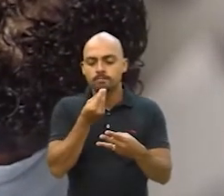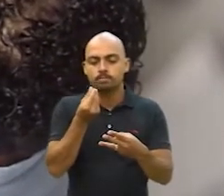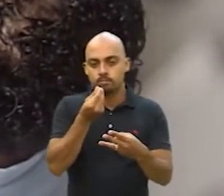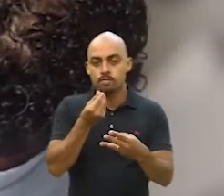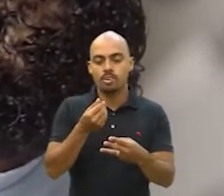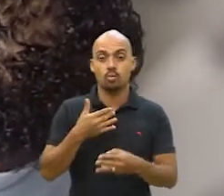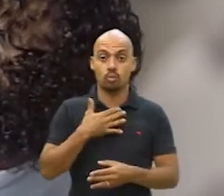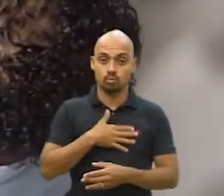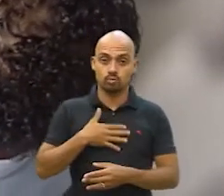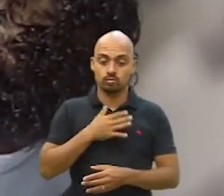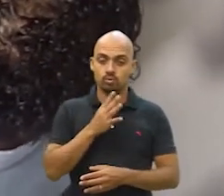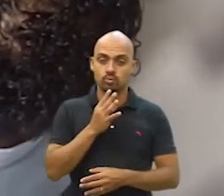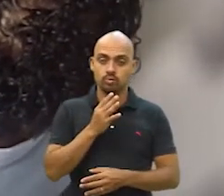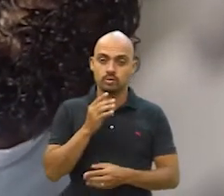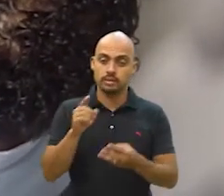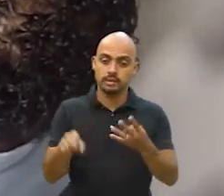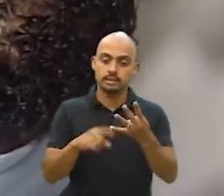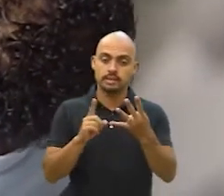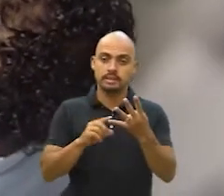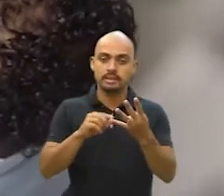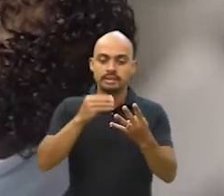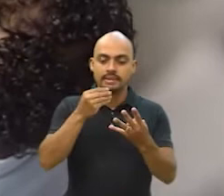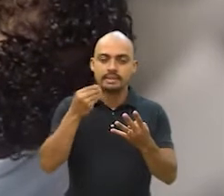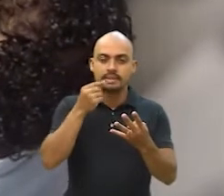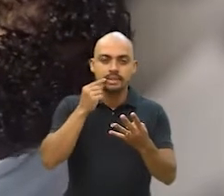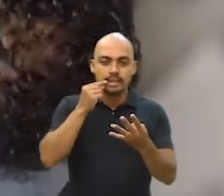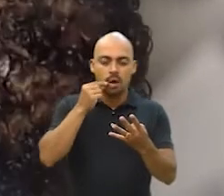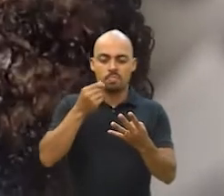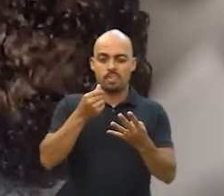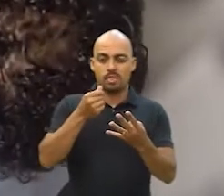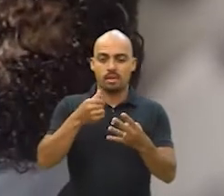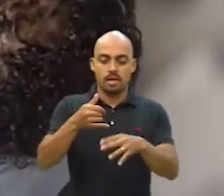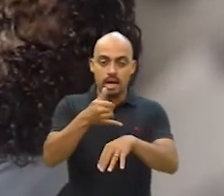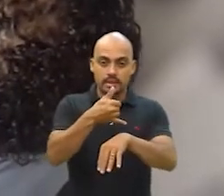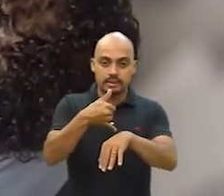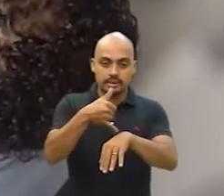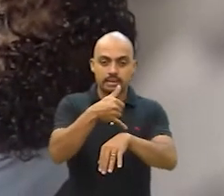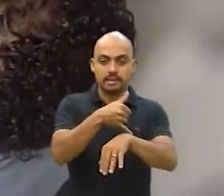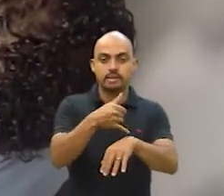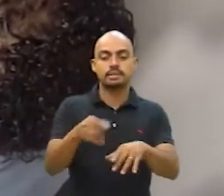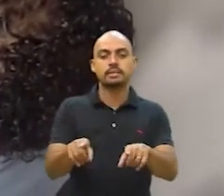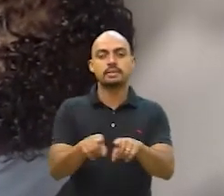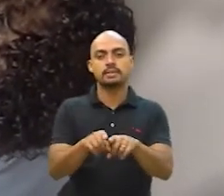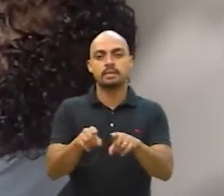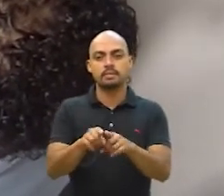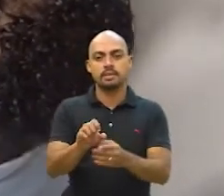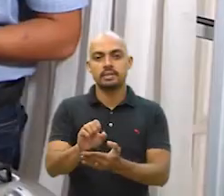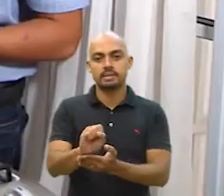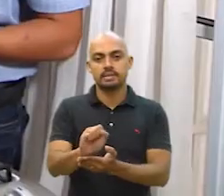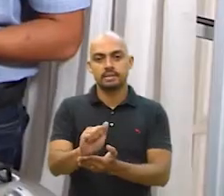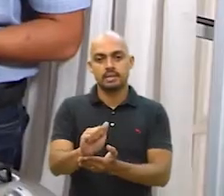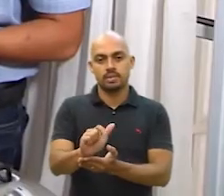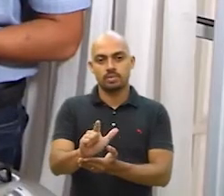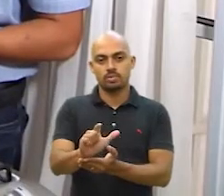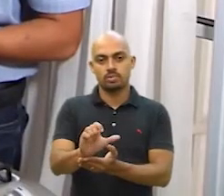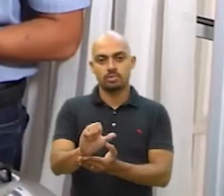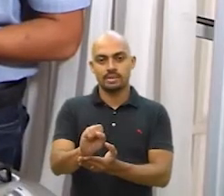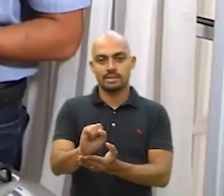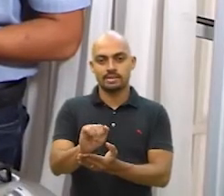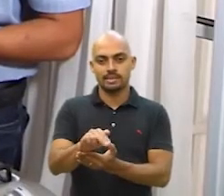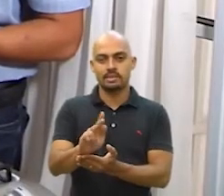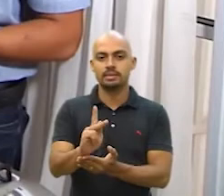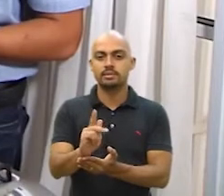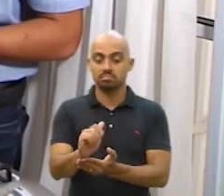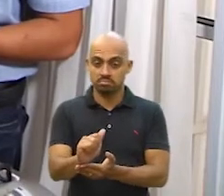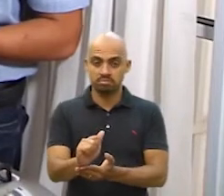tomilho fresco. Uhum. Um sal, um fiozinho de azeite pra gente grelhar. E a salsinha. Que a salsinha, além